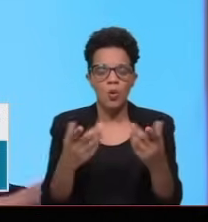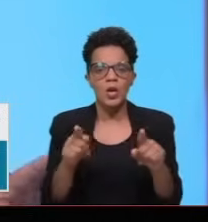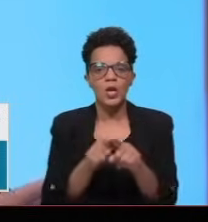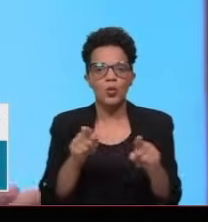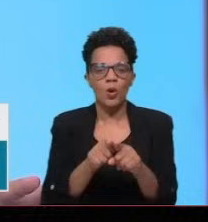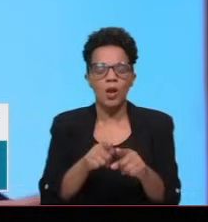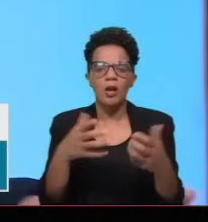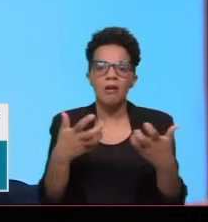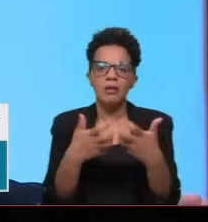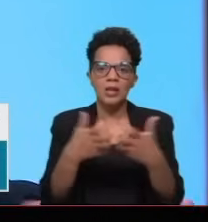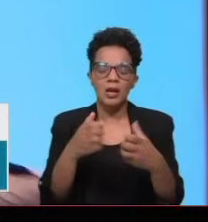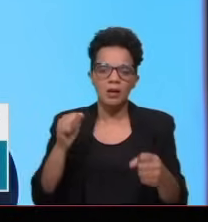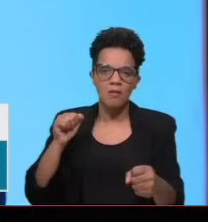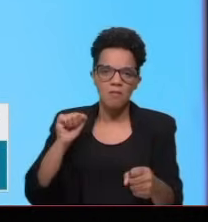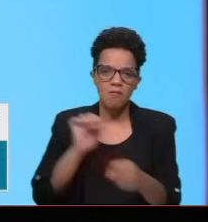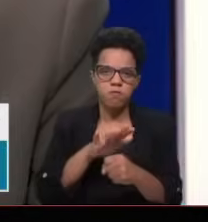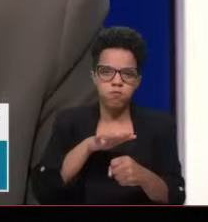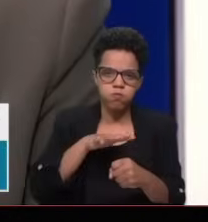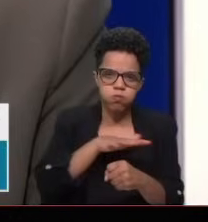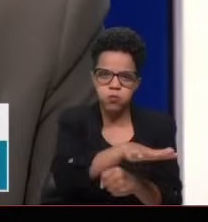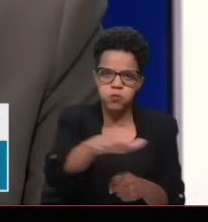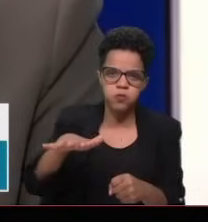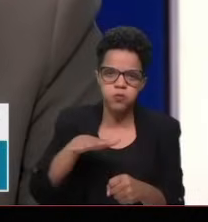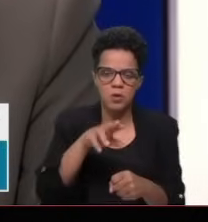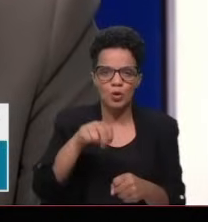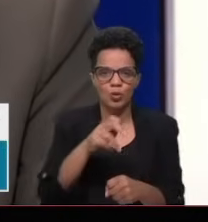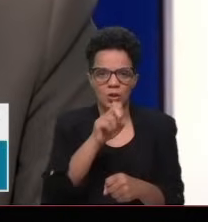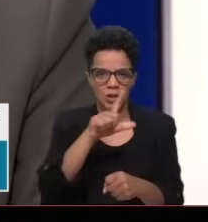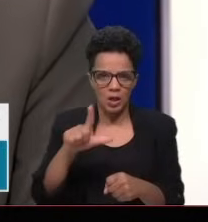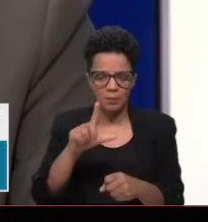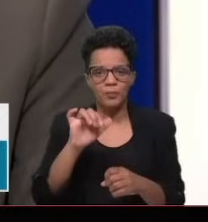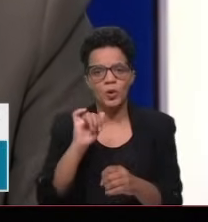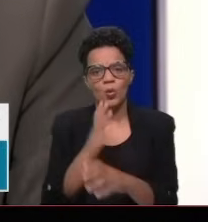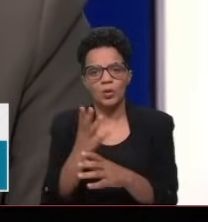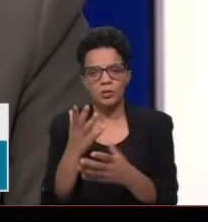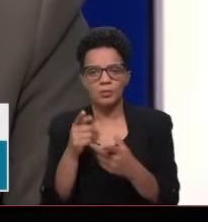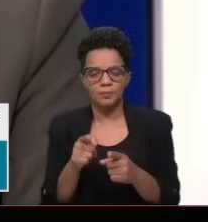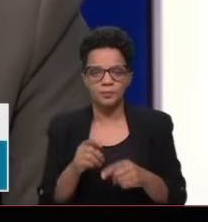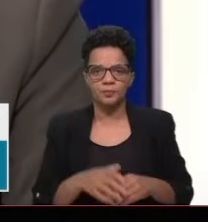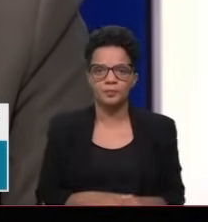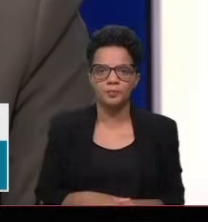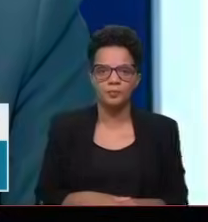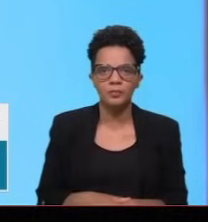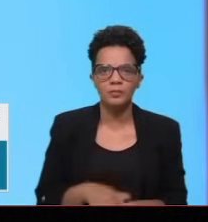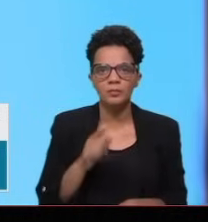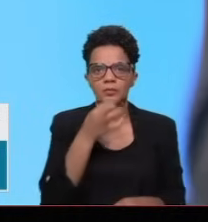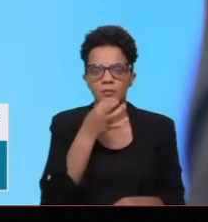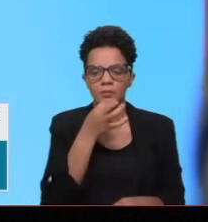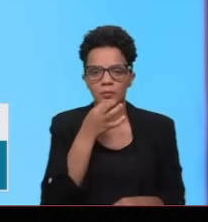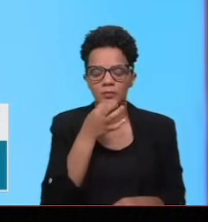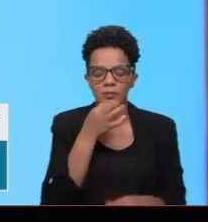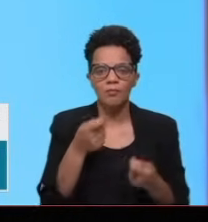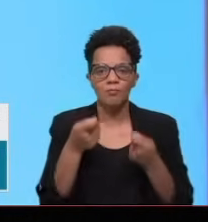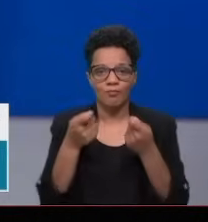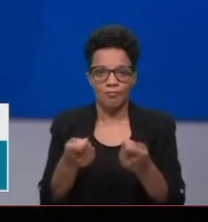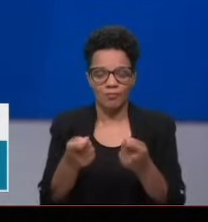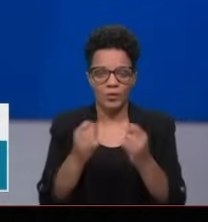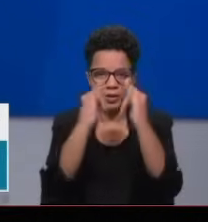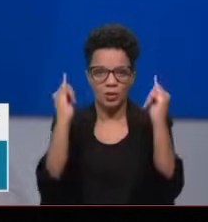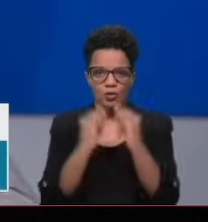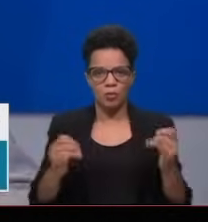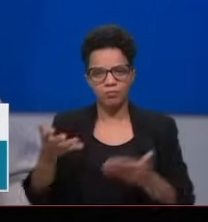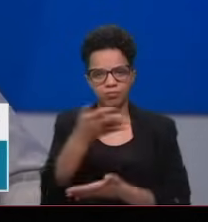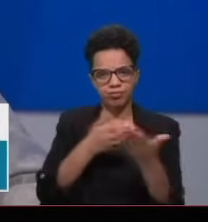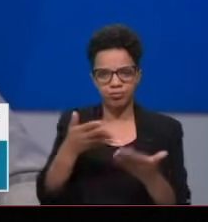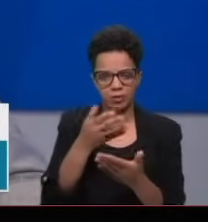todos nós percebemos que esses não são caminhos possíveis o outro caminho tem de ser uma aposta diplomática António tangiro Correia Por falar em aposta diplomática O senhor é um diplomata de de